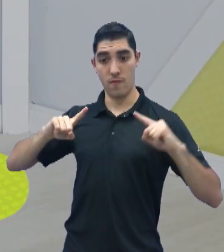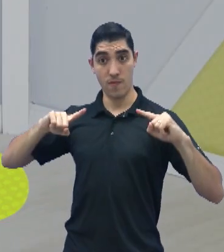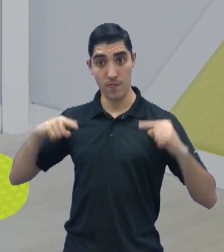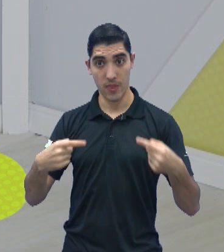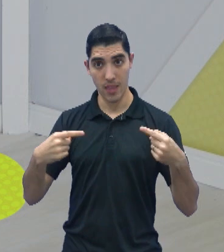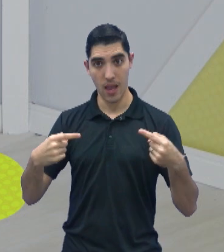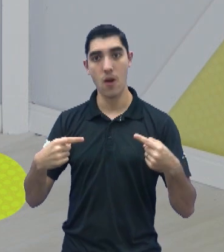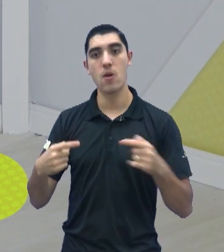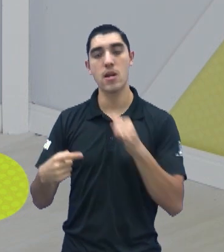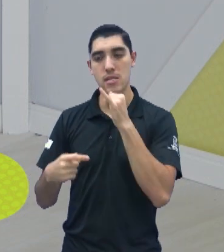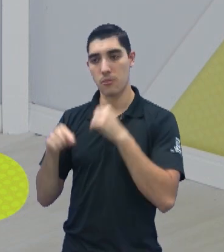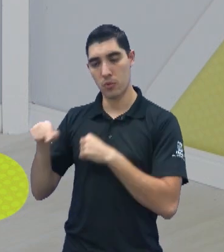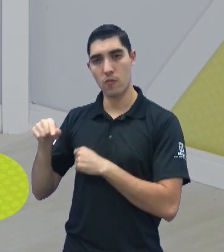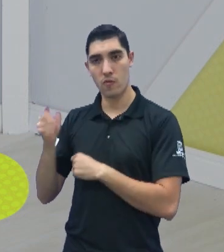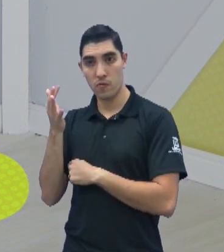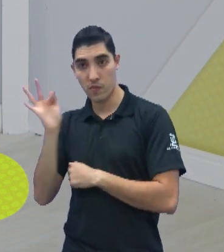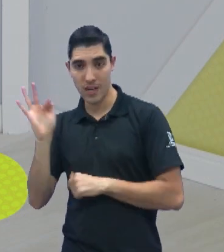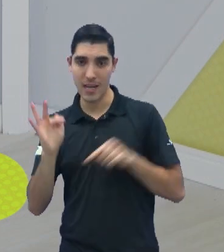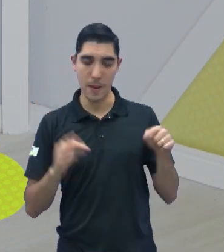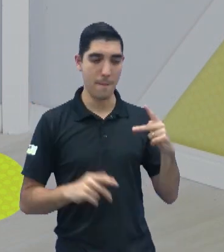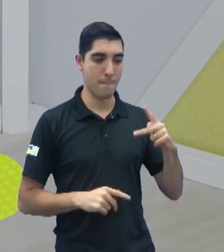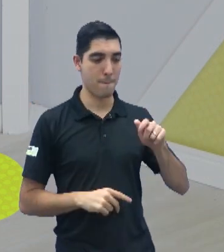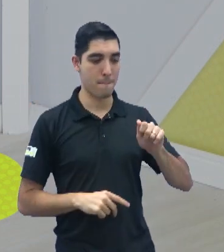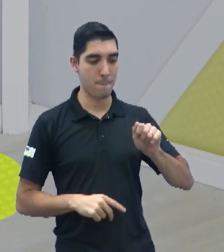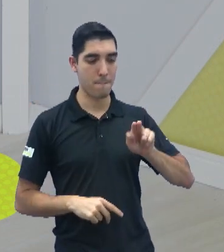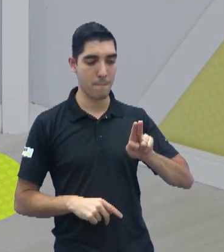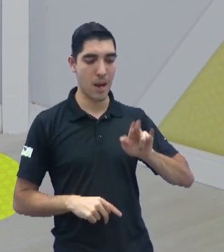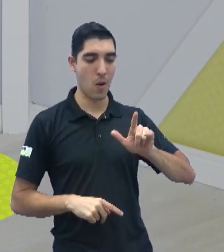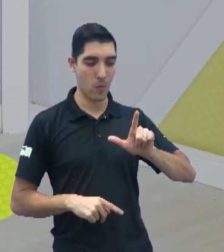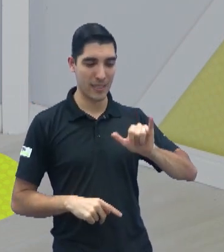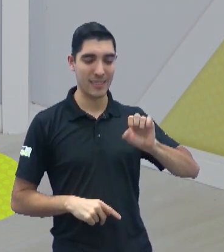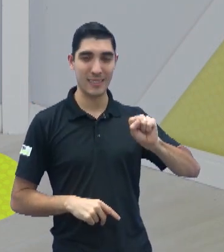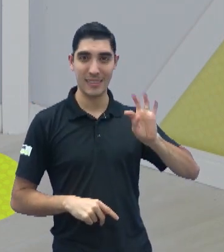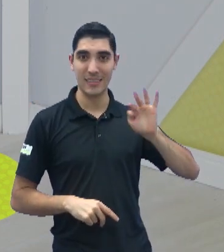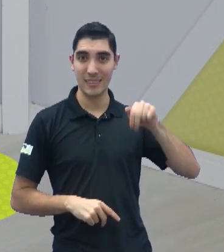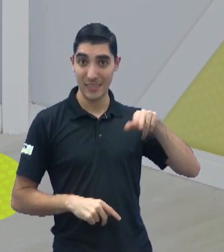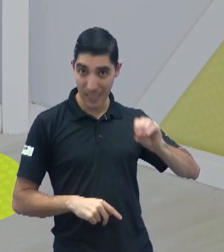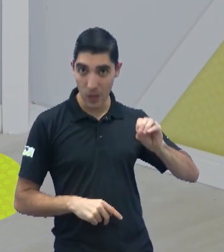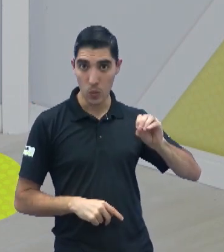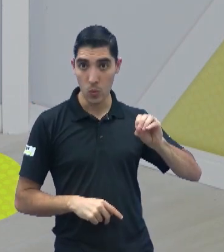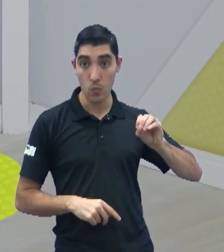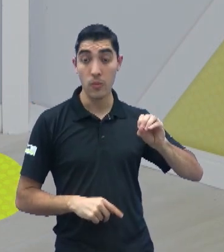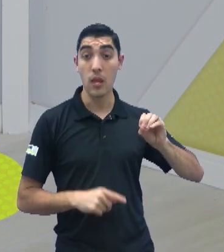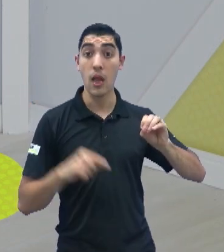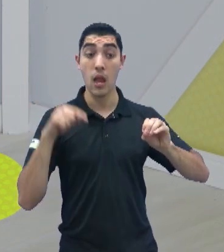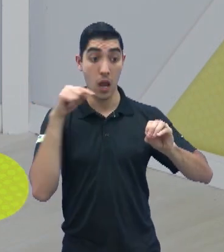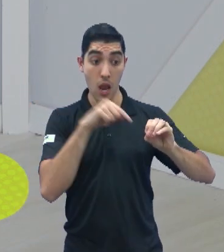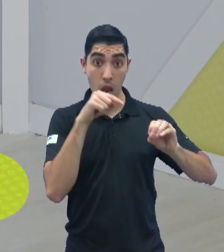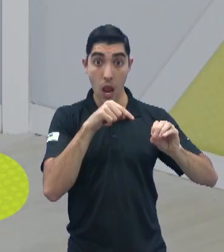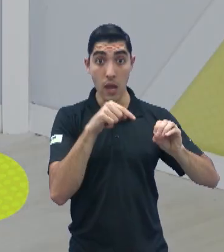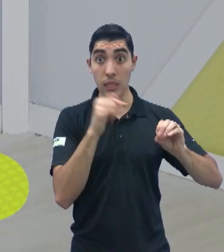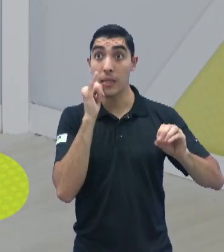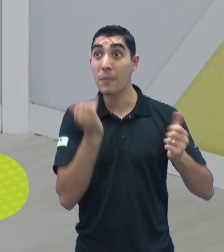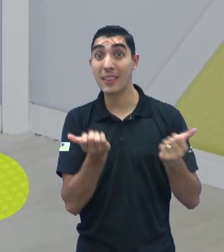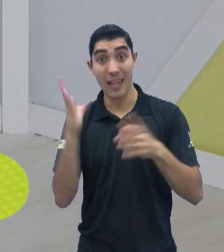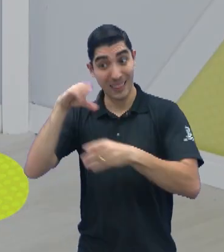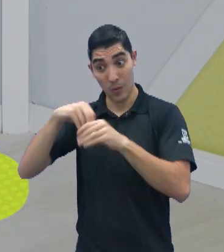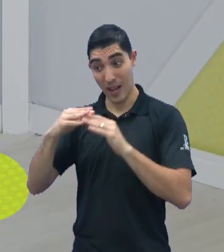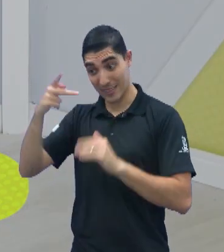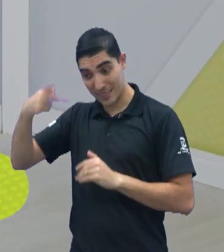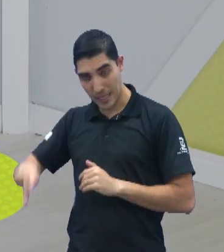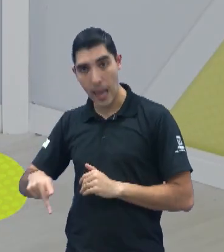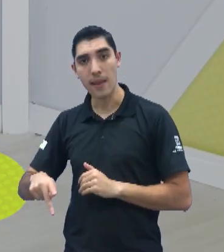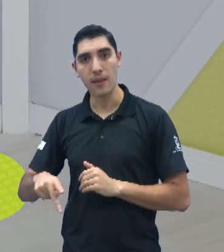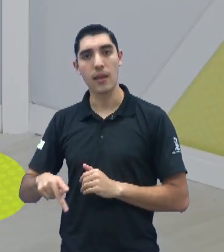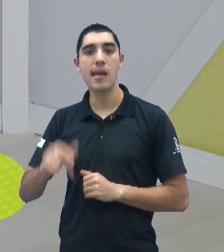enfrentou o Paulistano na semifinal, dentro de Franca, mesma circunstância, dentro de Franca, Franca venceu em São Paulo, depois